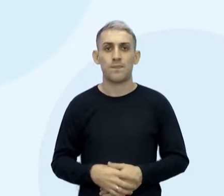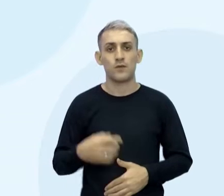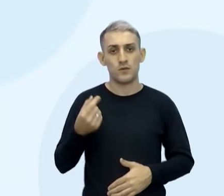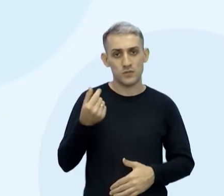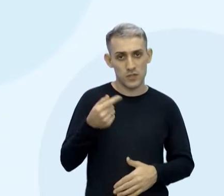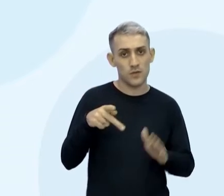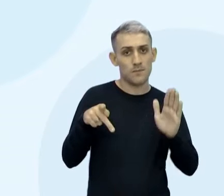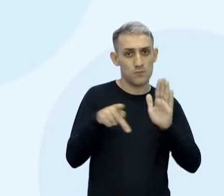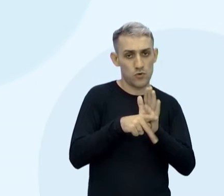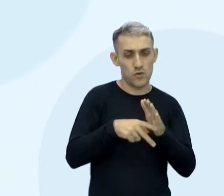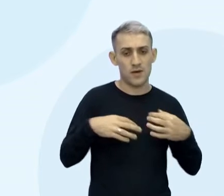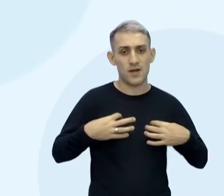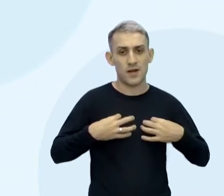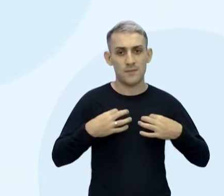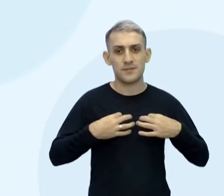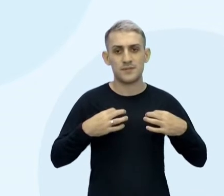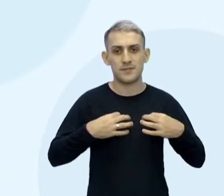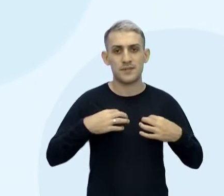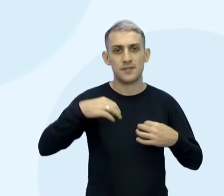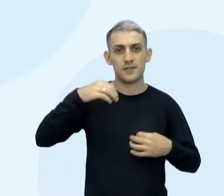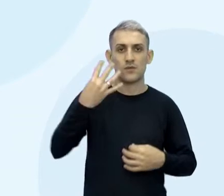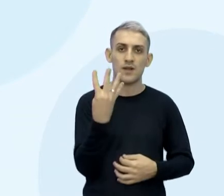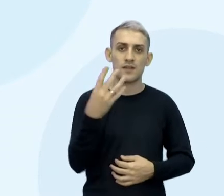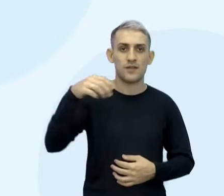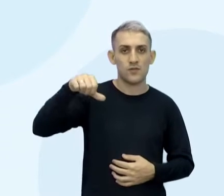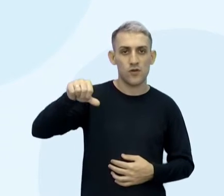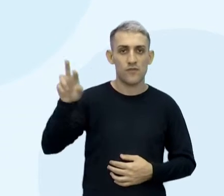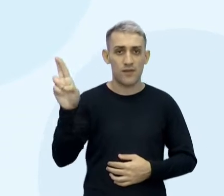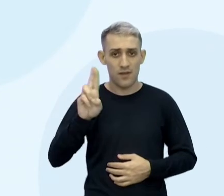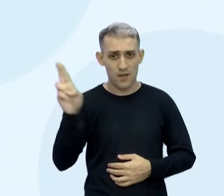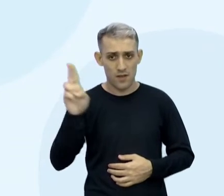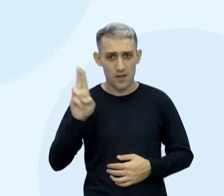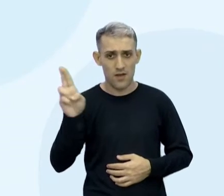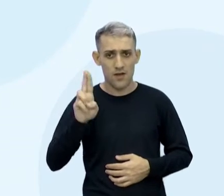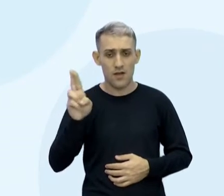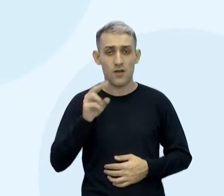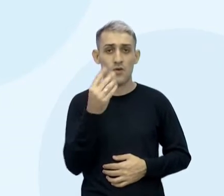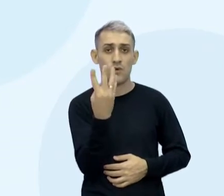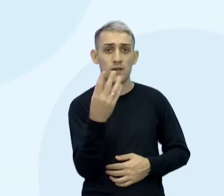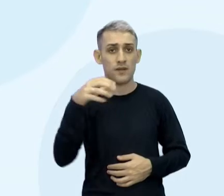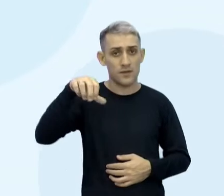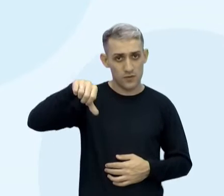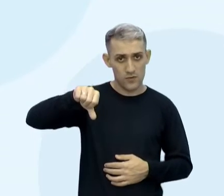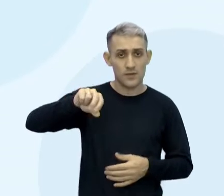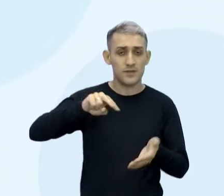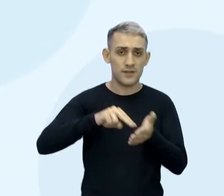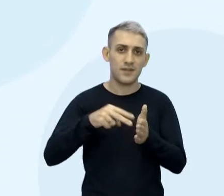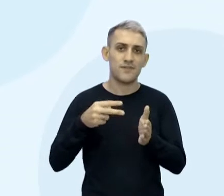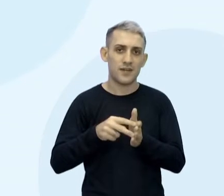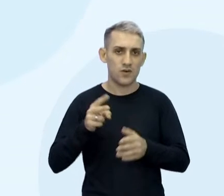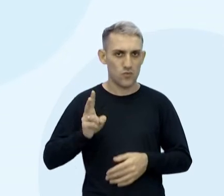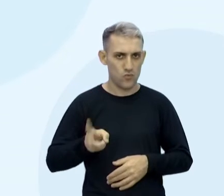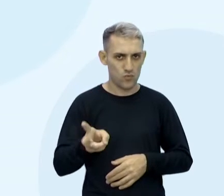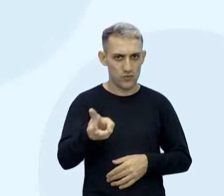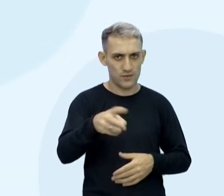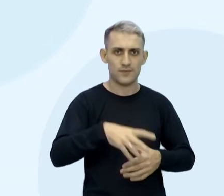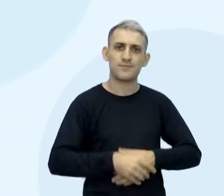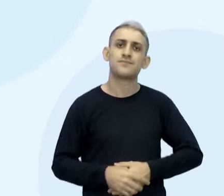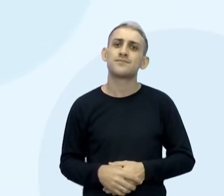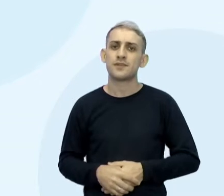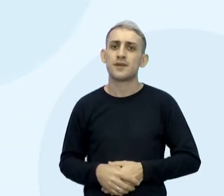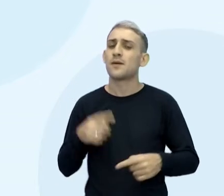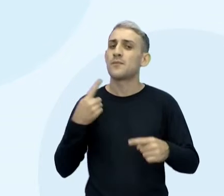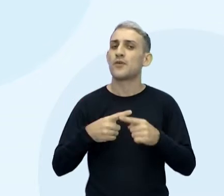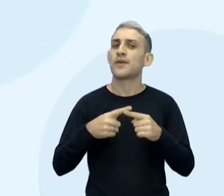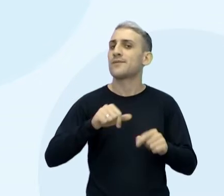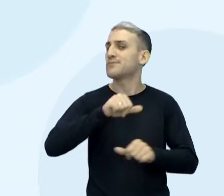da camiseta, ó, a camiseta custa R$ 49, esses R$ 49 é uma constante, tá? Ele não